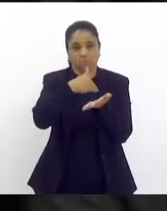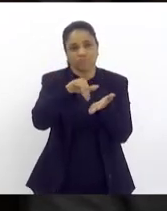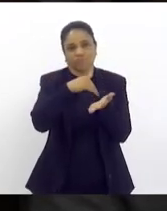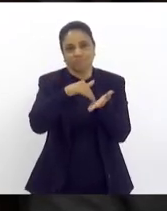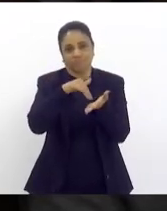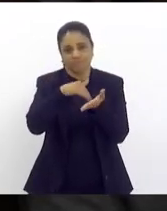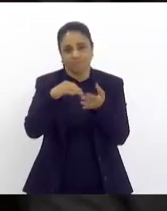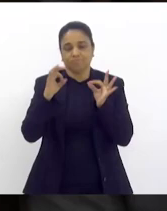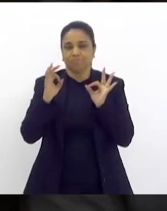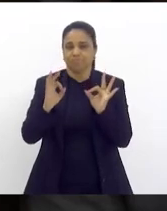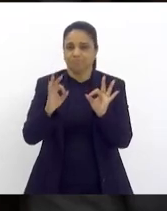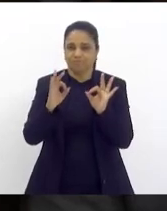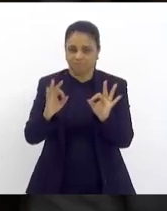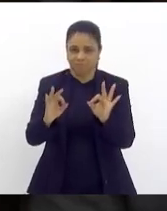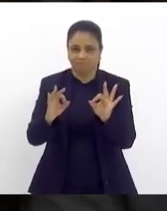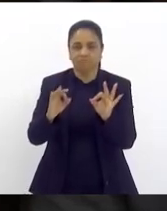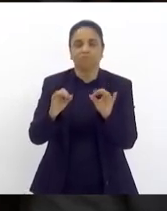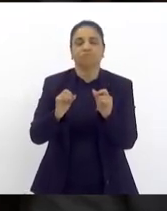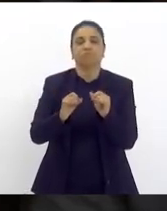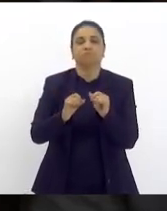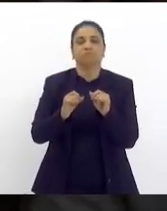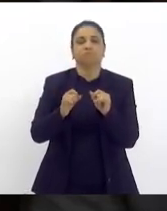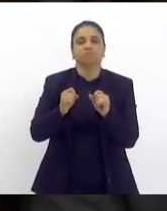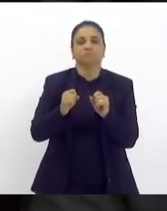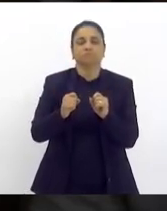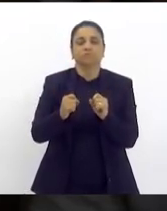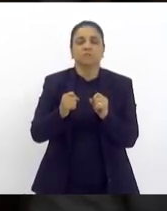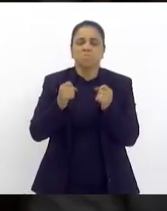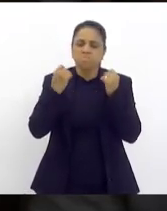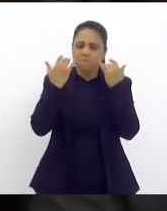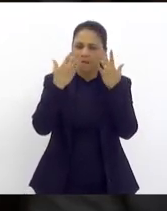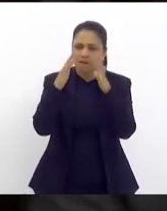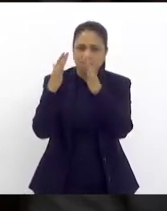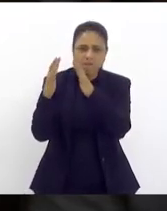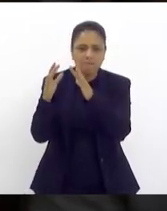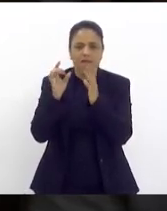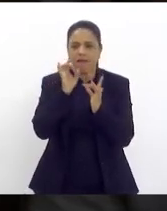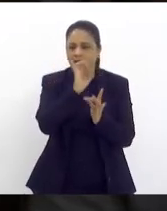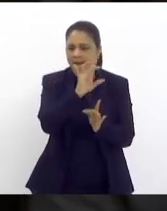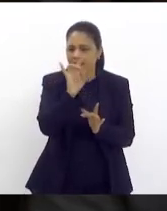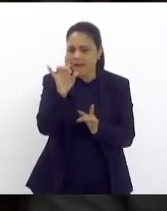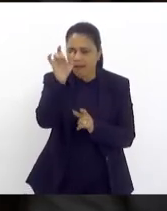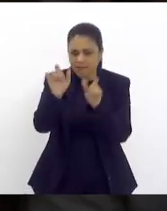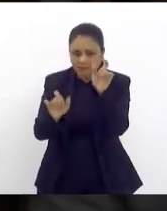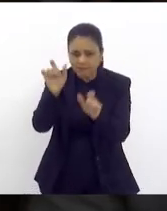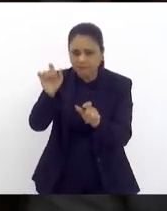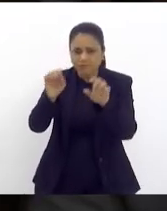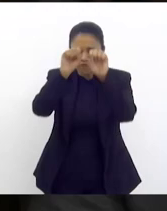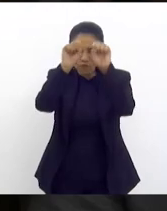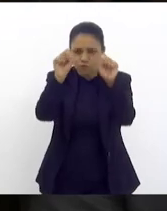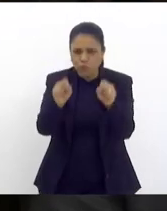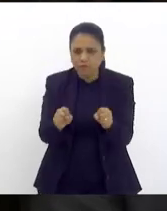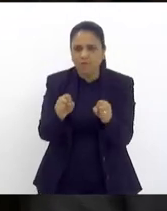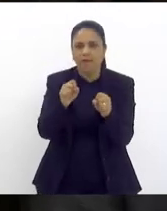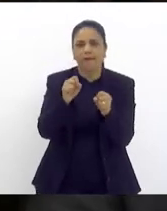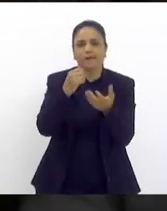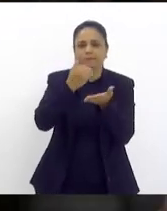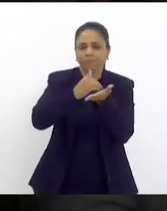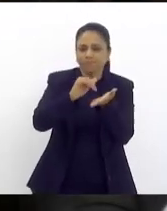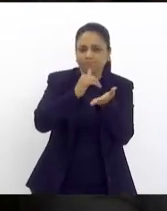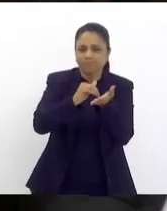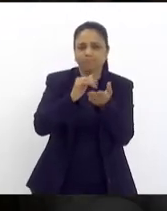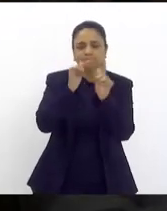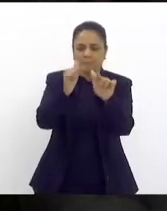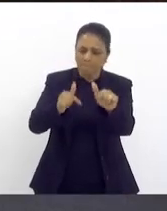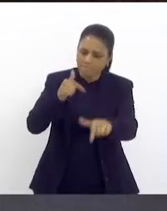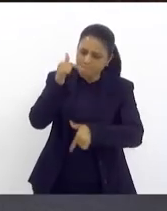pessoas que estão à frente ali da prefeitura. Então, meu parabéns a cada secretário, a cada funcionário que tem se dedicado muito, com